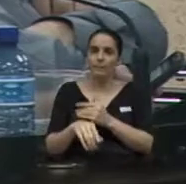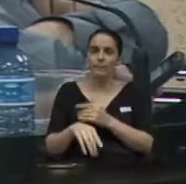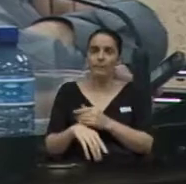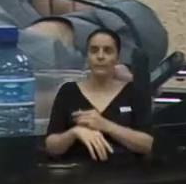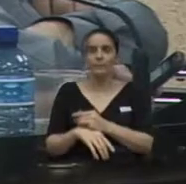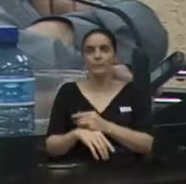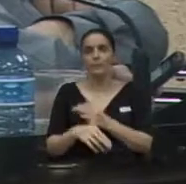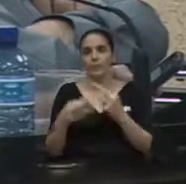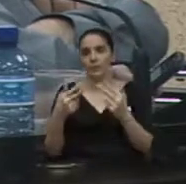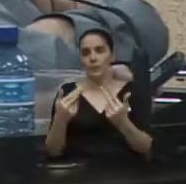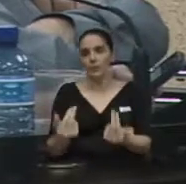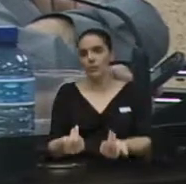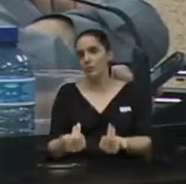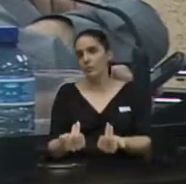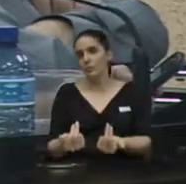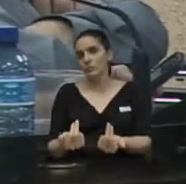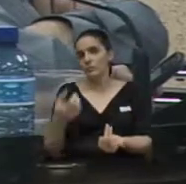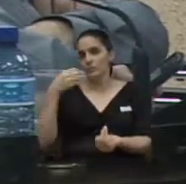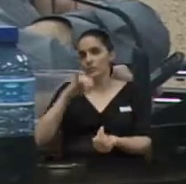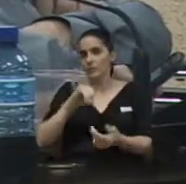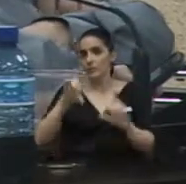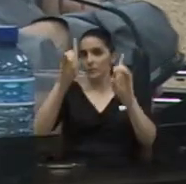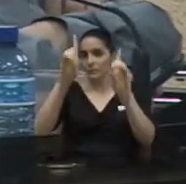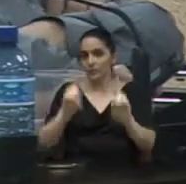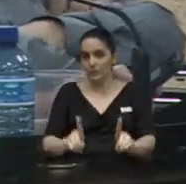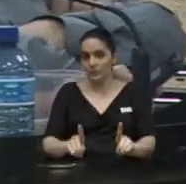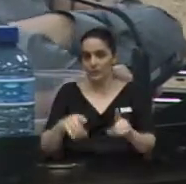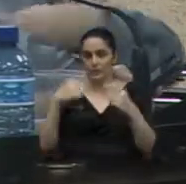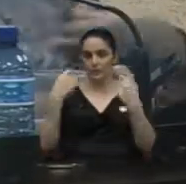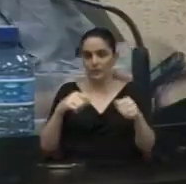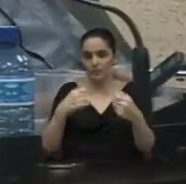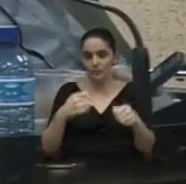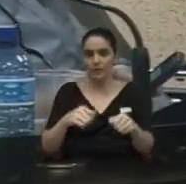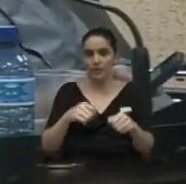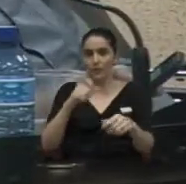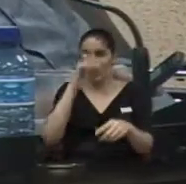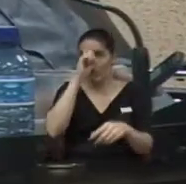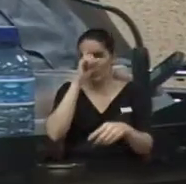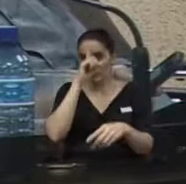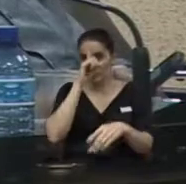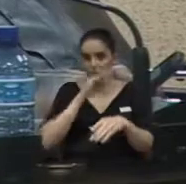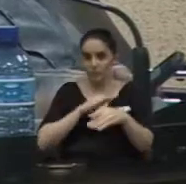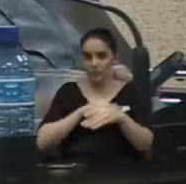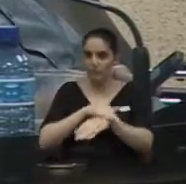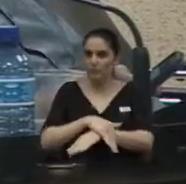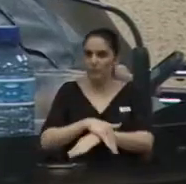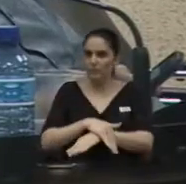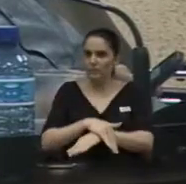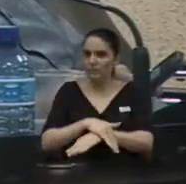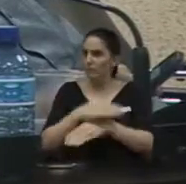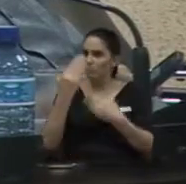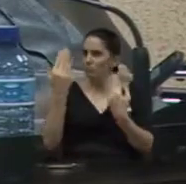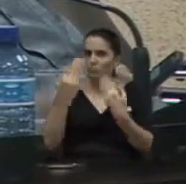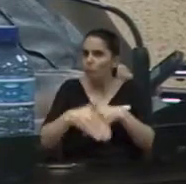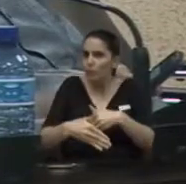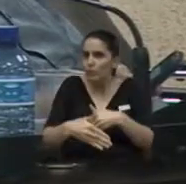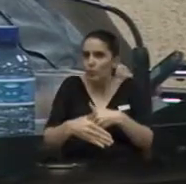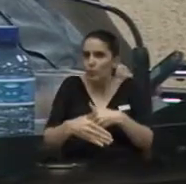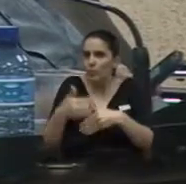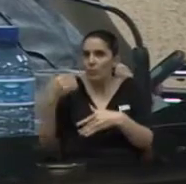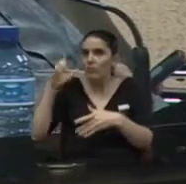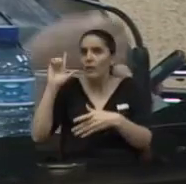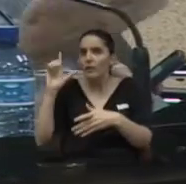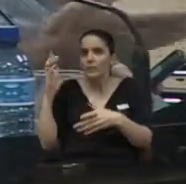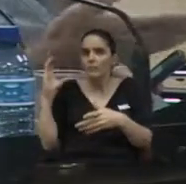mesmo sentido: se o deficiente precisar ir ao hospital à noite, isso não tem como comprovar antes, é algo